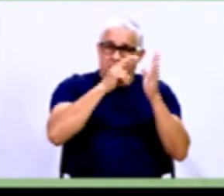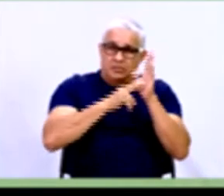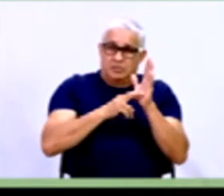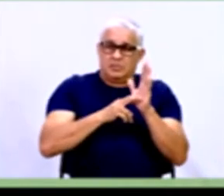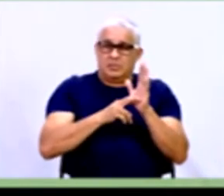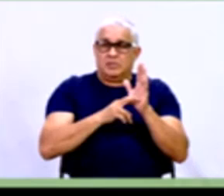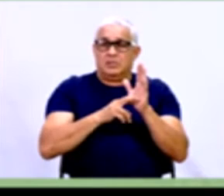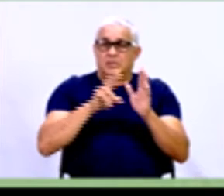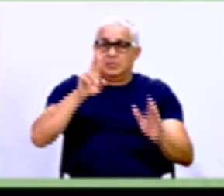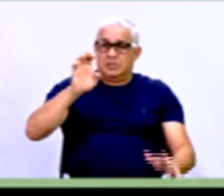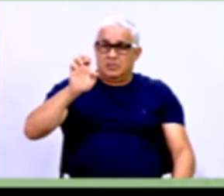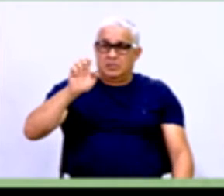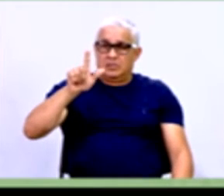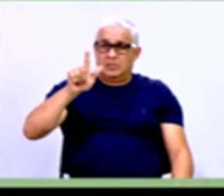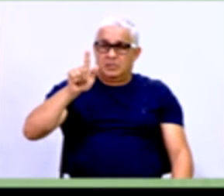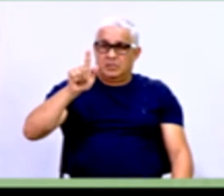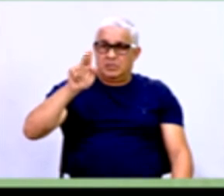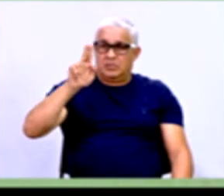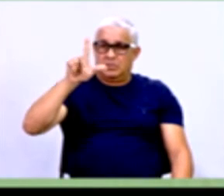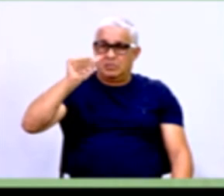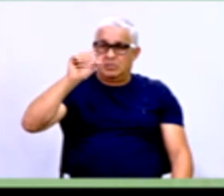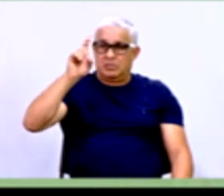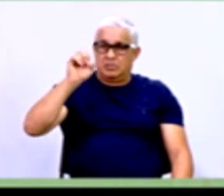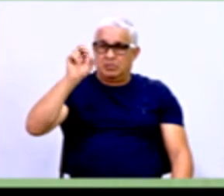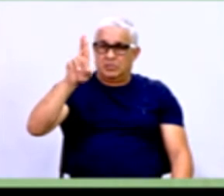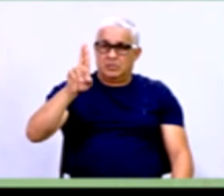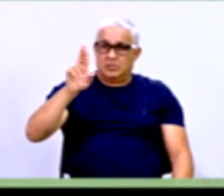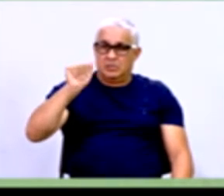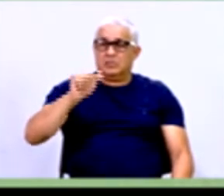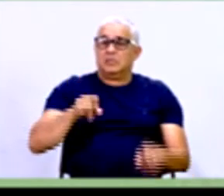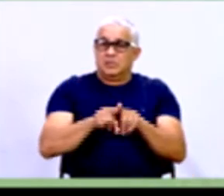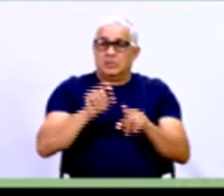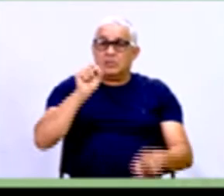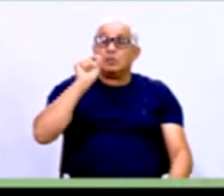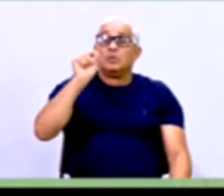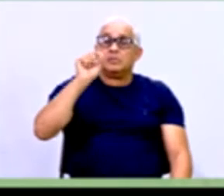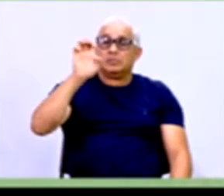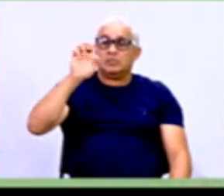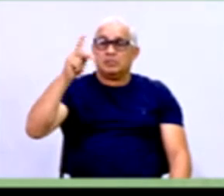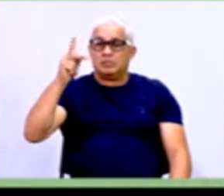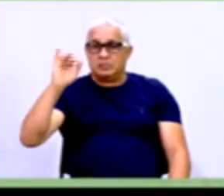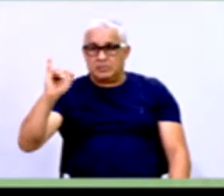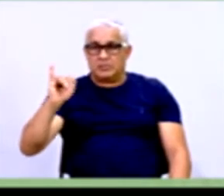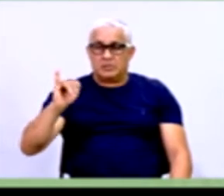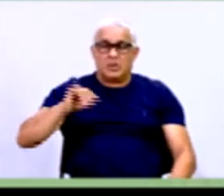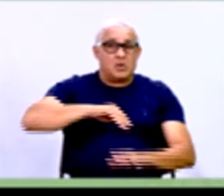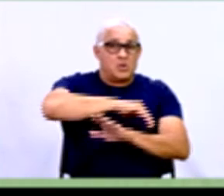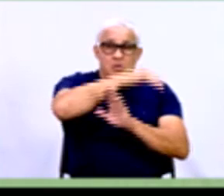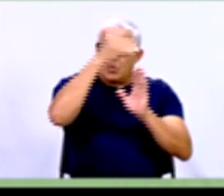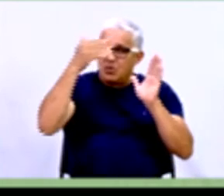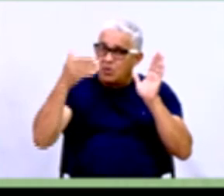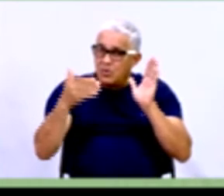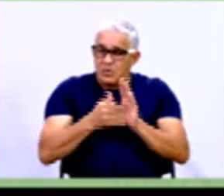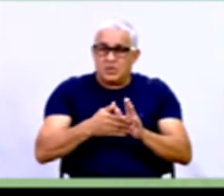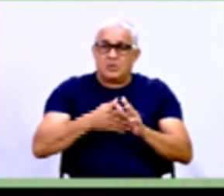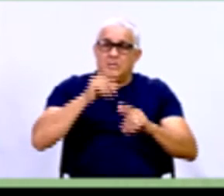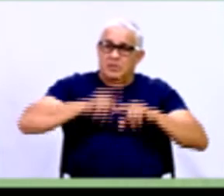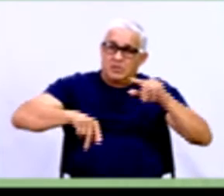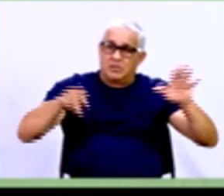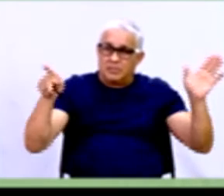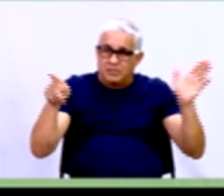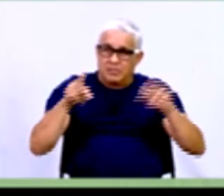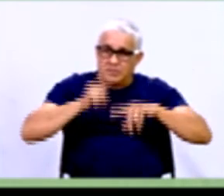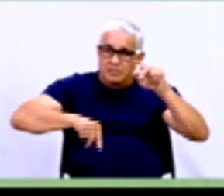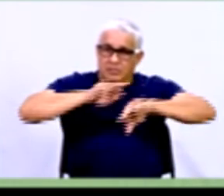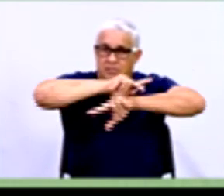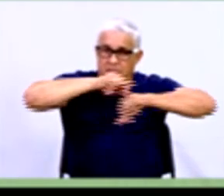reguladora. O que é o EPI? É todo dispositivo ou produto de uso individual